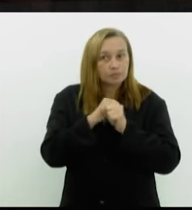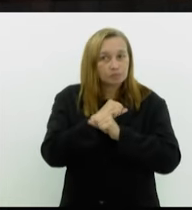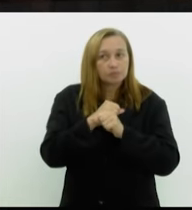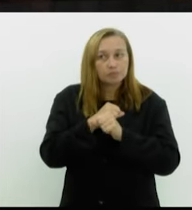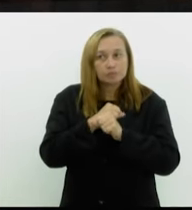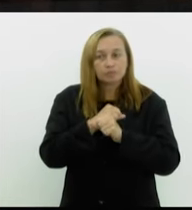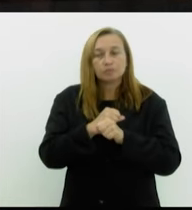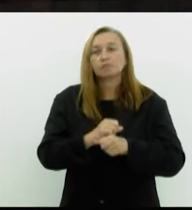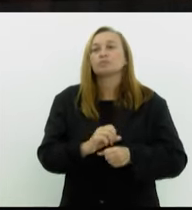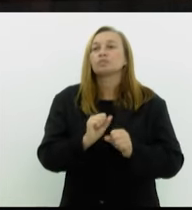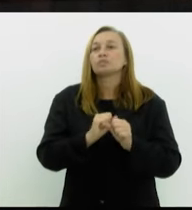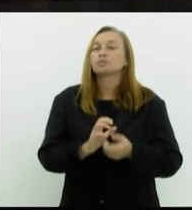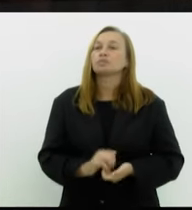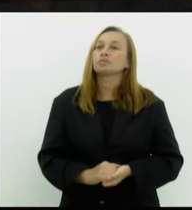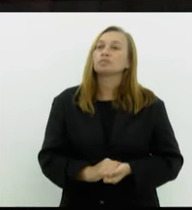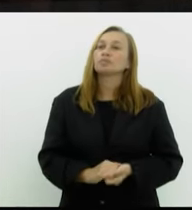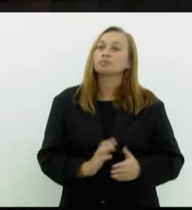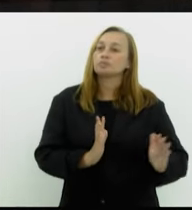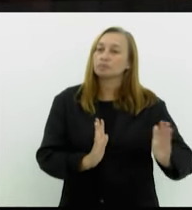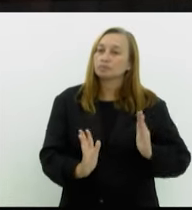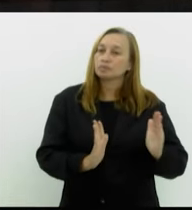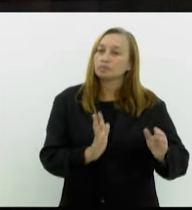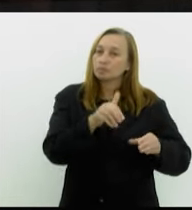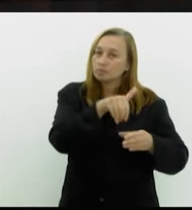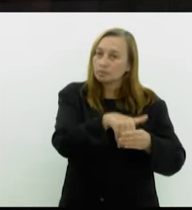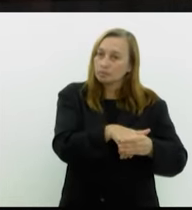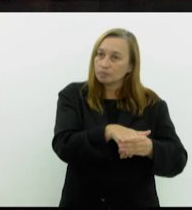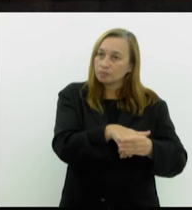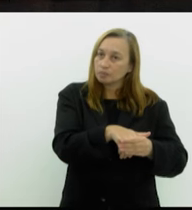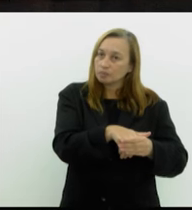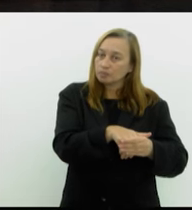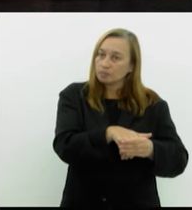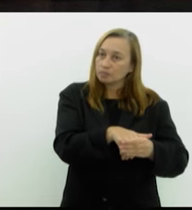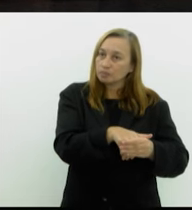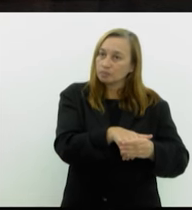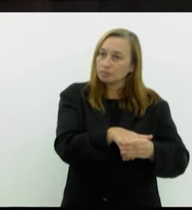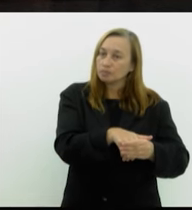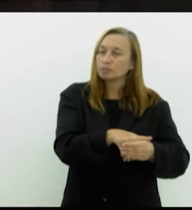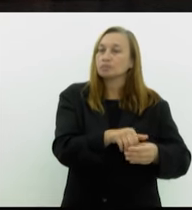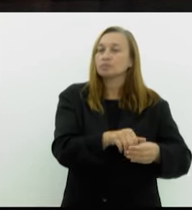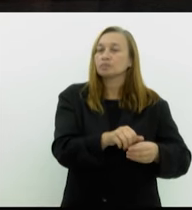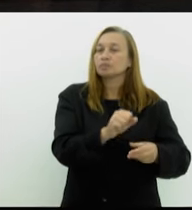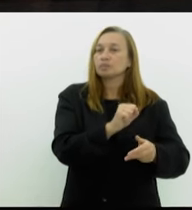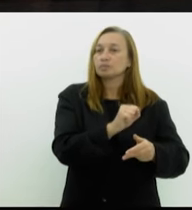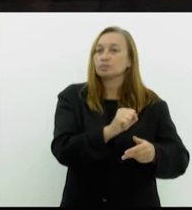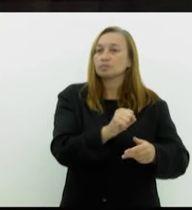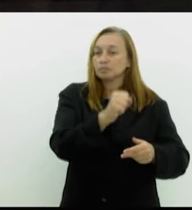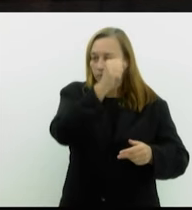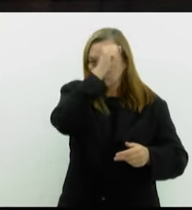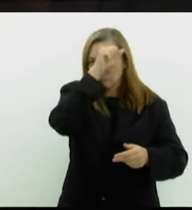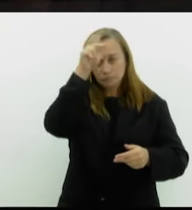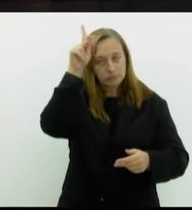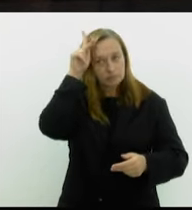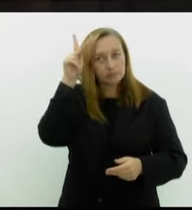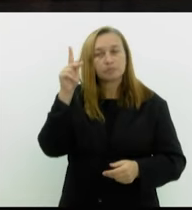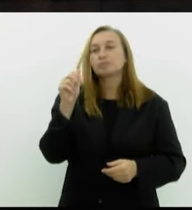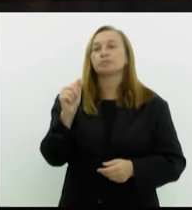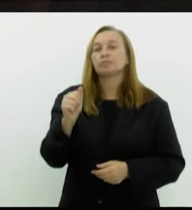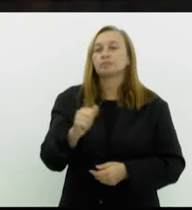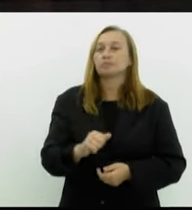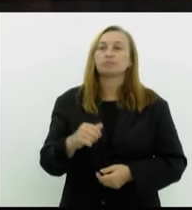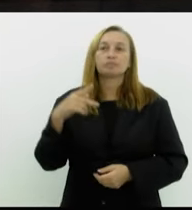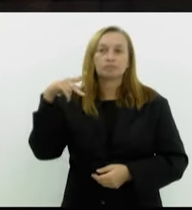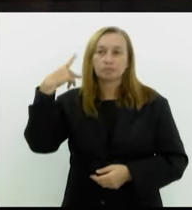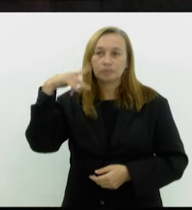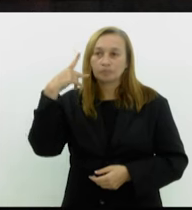ano de eleições municipais, prefeito e vereadores.